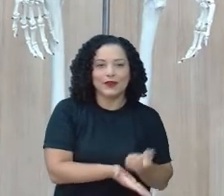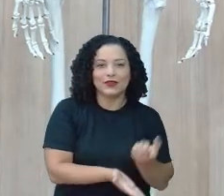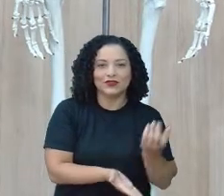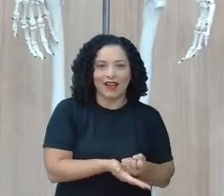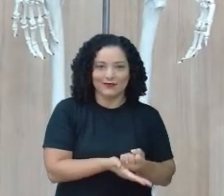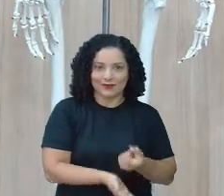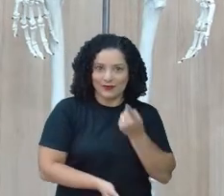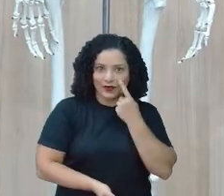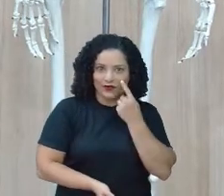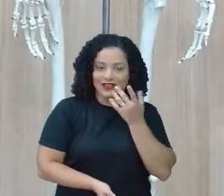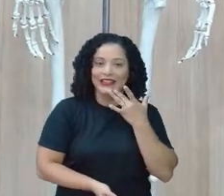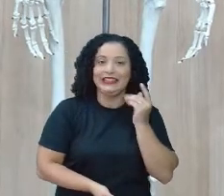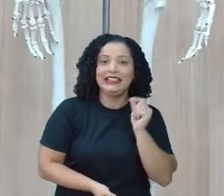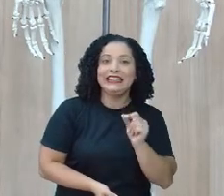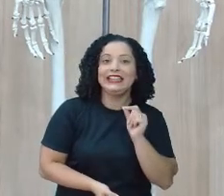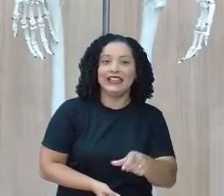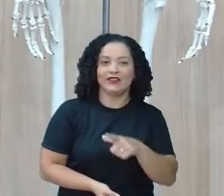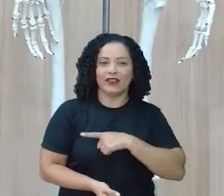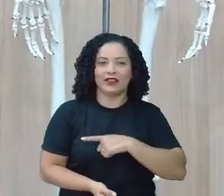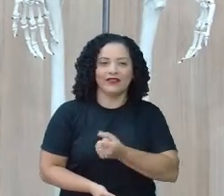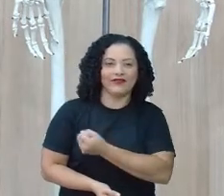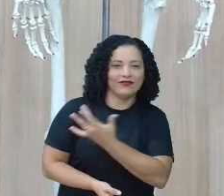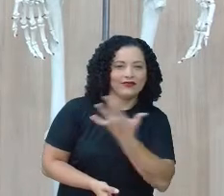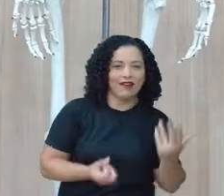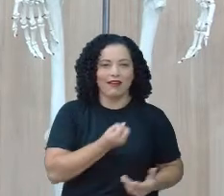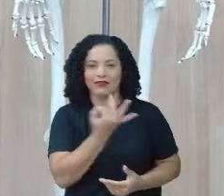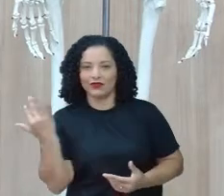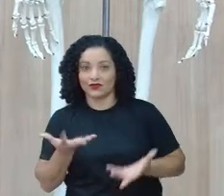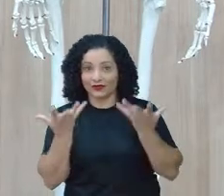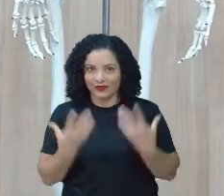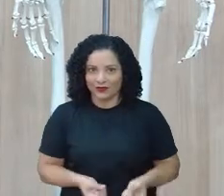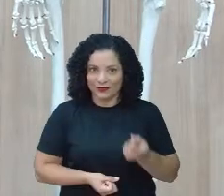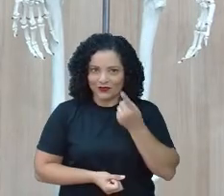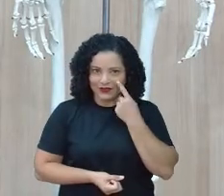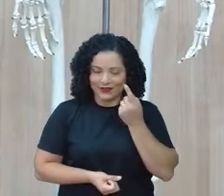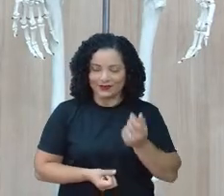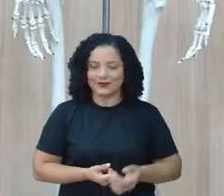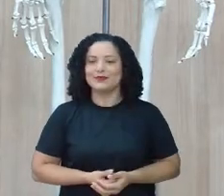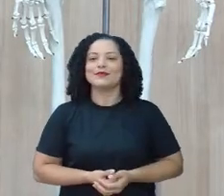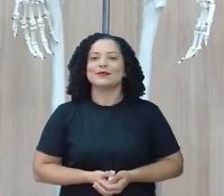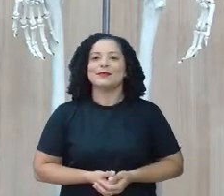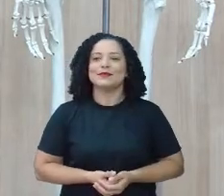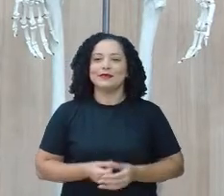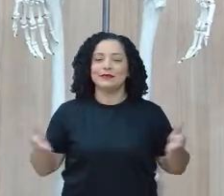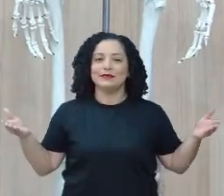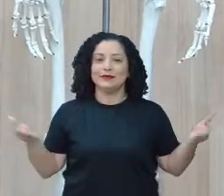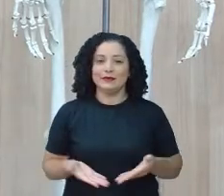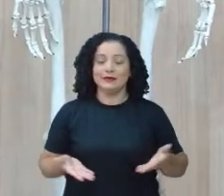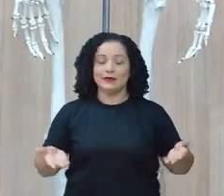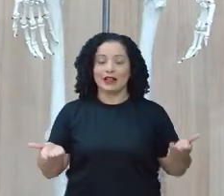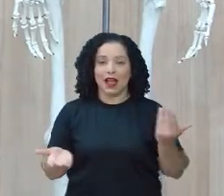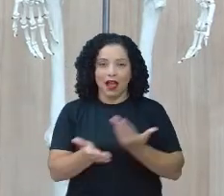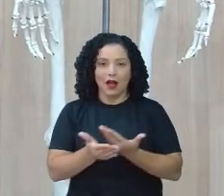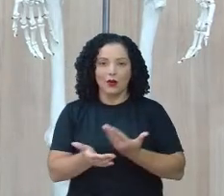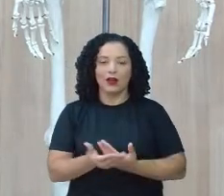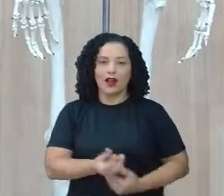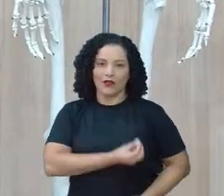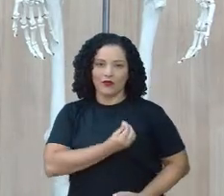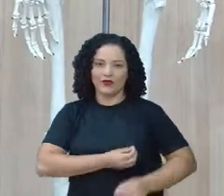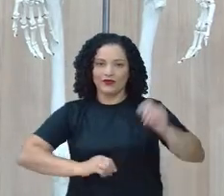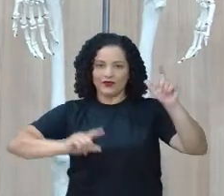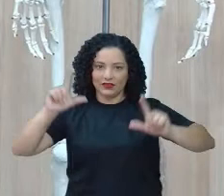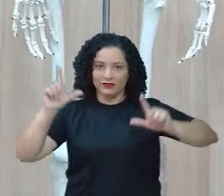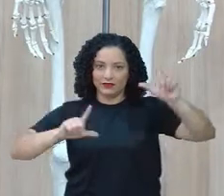ver aí quem vai trazer o maior número de alunos. Vamos lá, pessoal? Então, sabendo que essa aula é ao vivo, temos também a